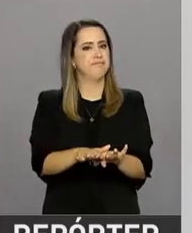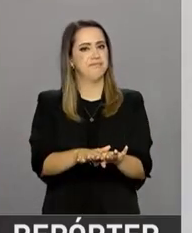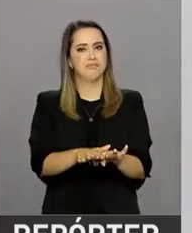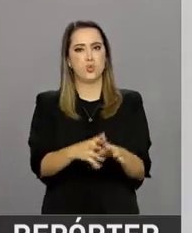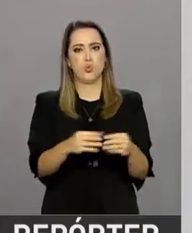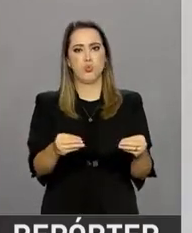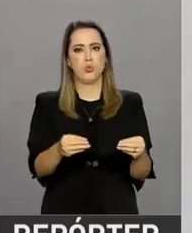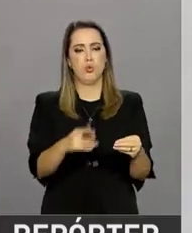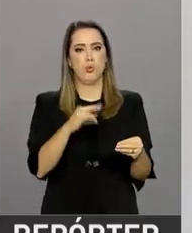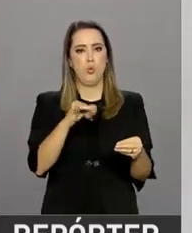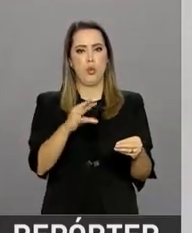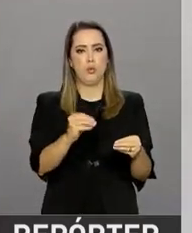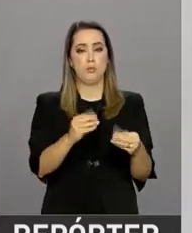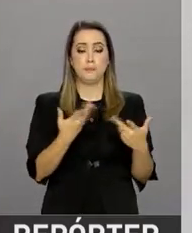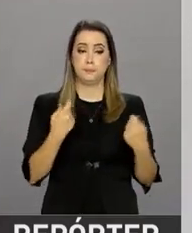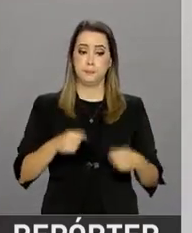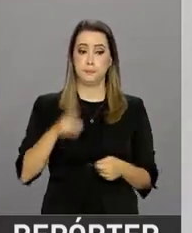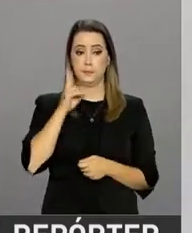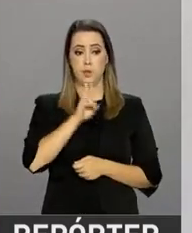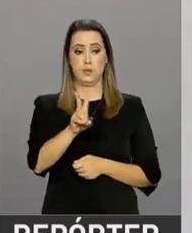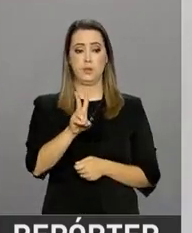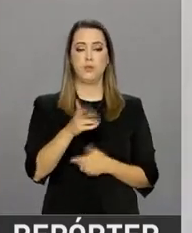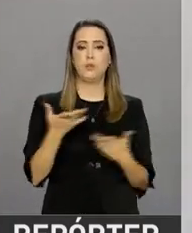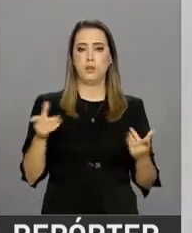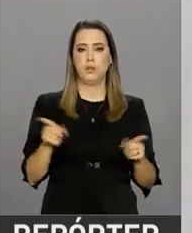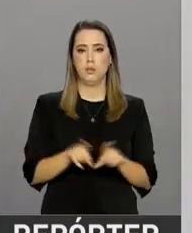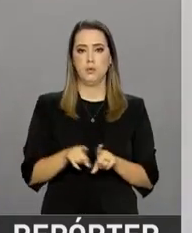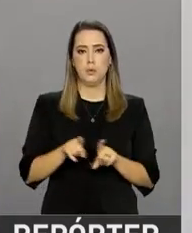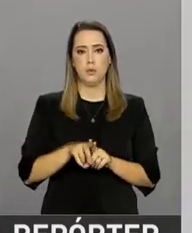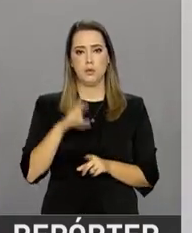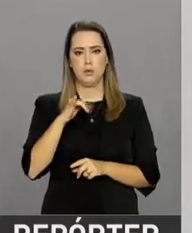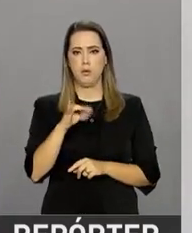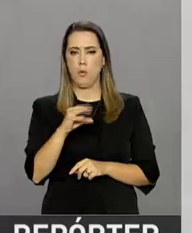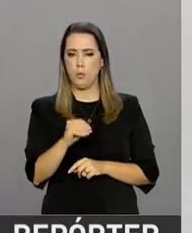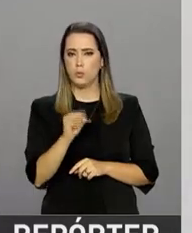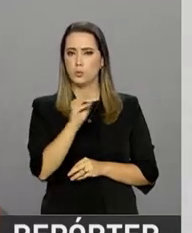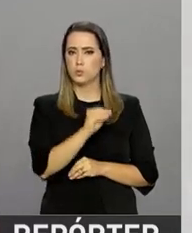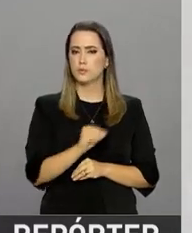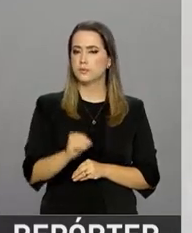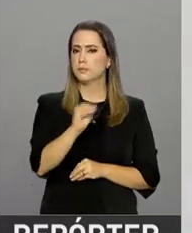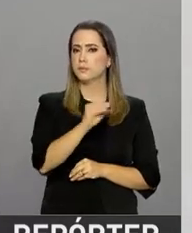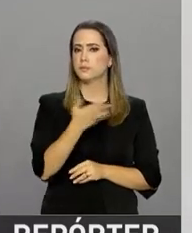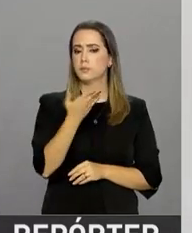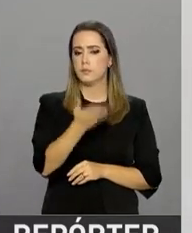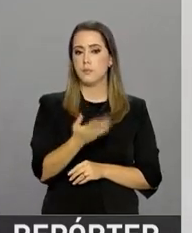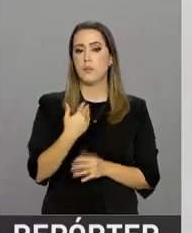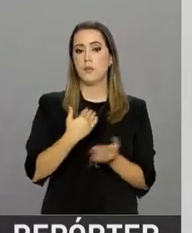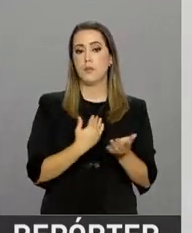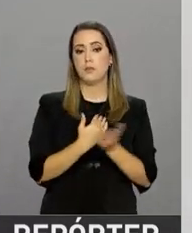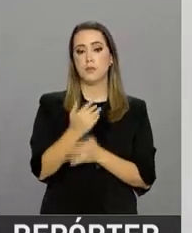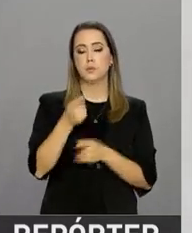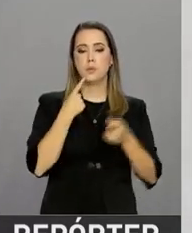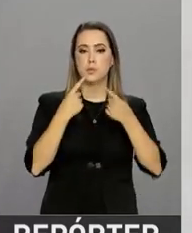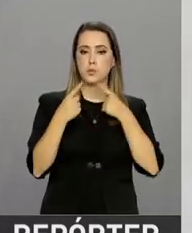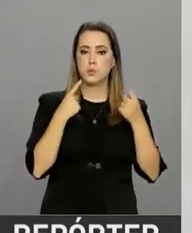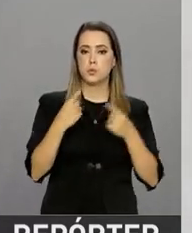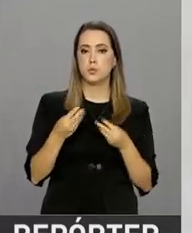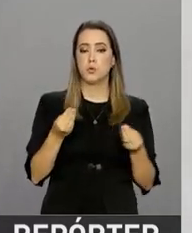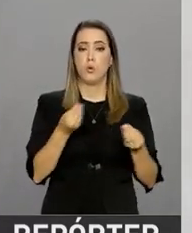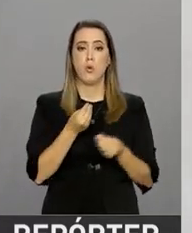também, até de urbanismo mais moderno, que a gente olhe para esses rios urbanos. Então esse é o começo de uma discussão